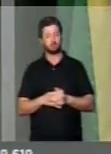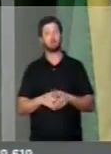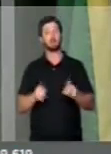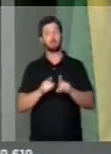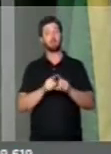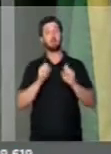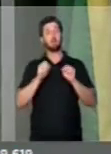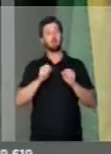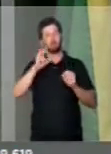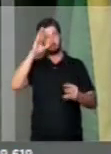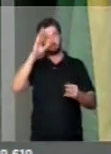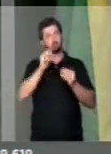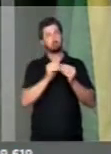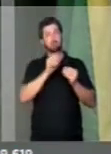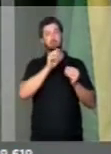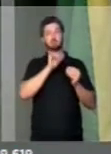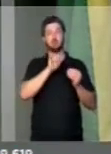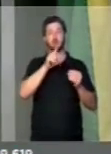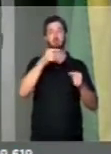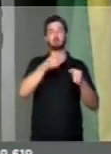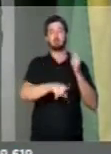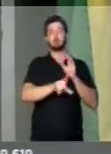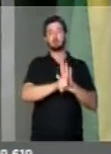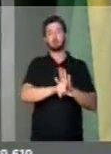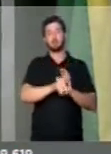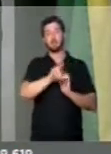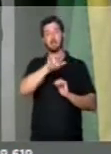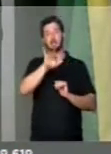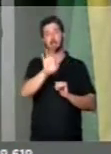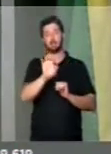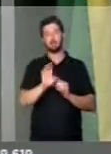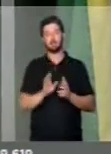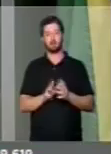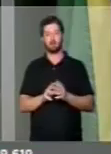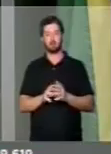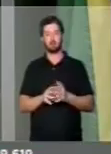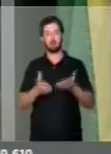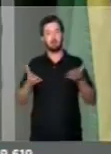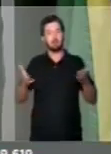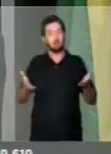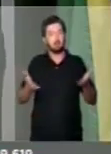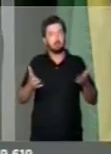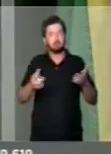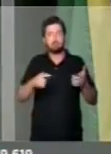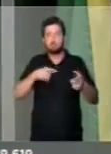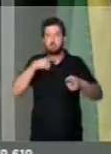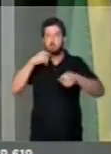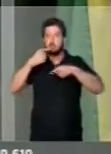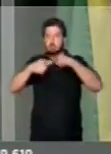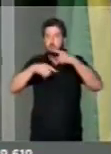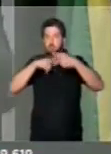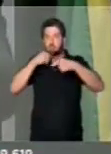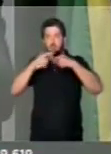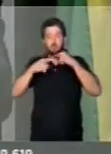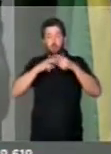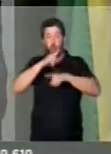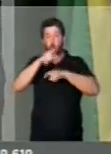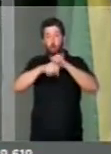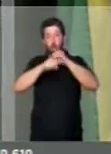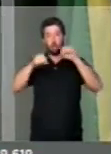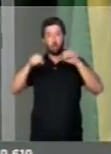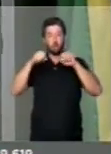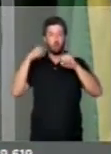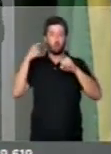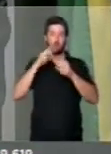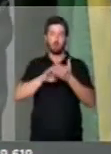também ser compreendidos como fruto do crime. Deixa, no mínimo, um verdadeiro nó